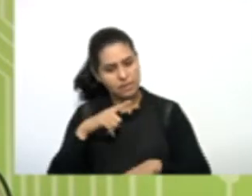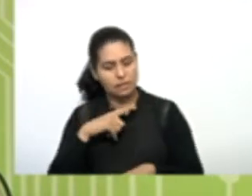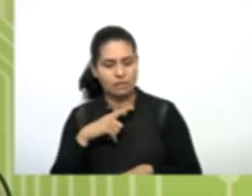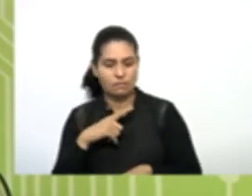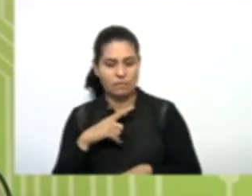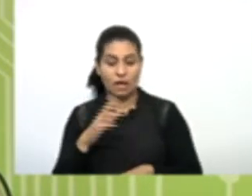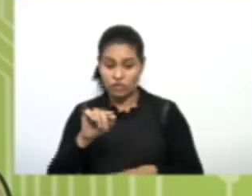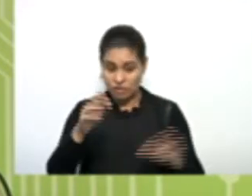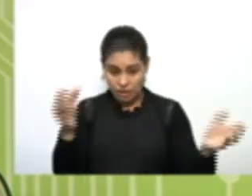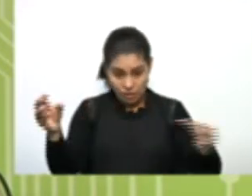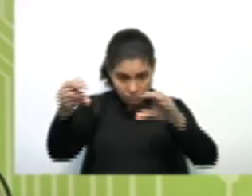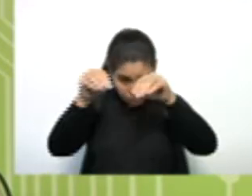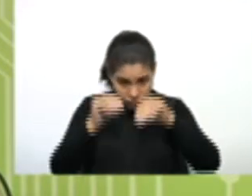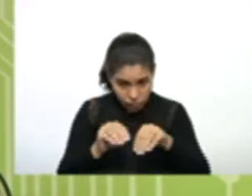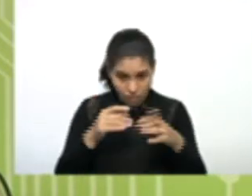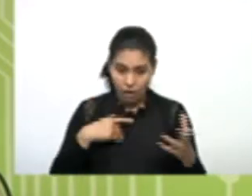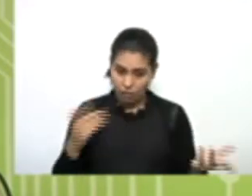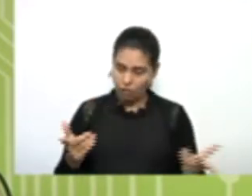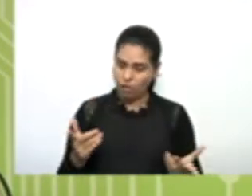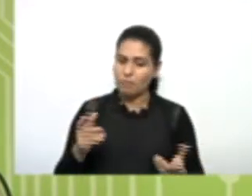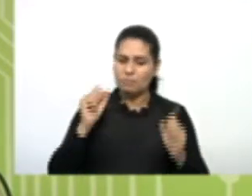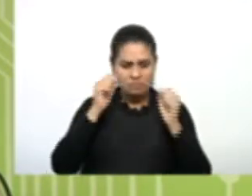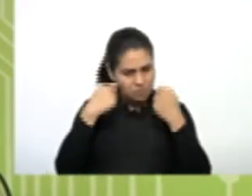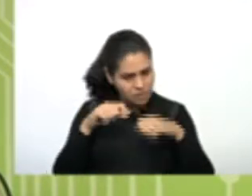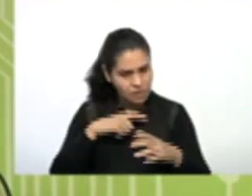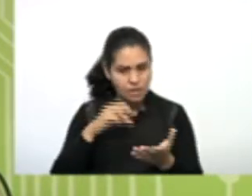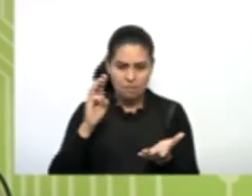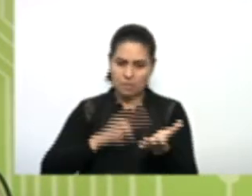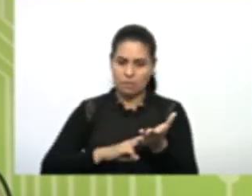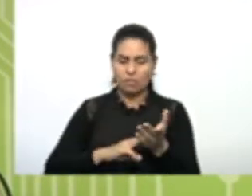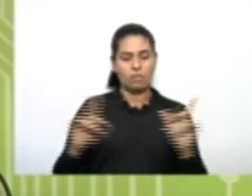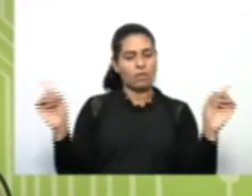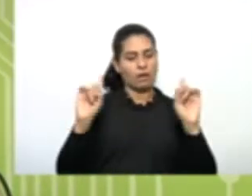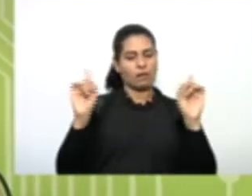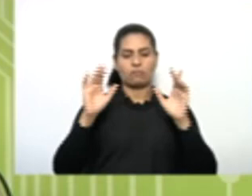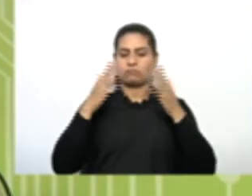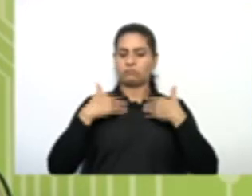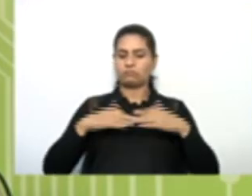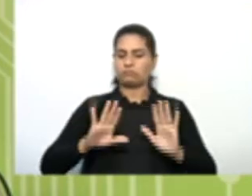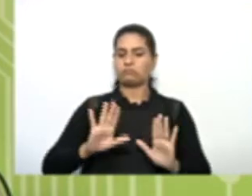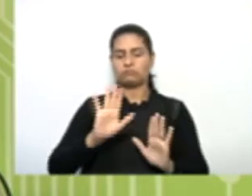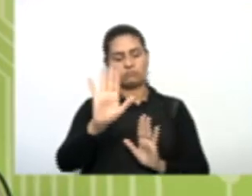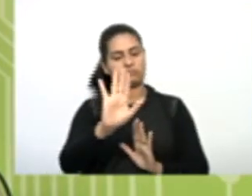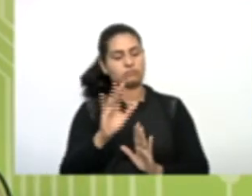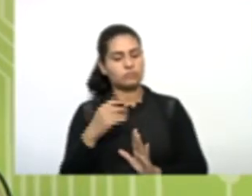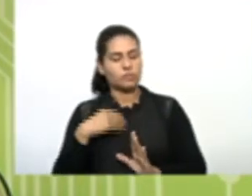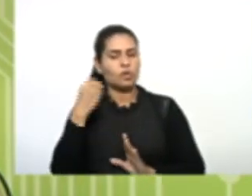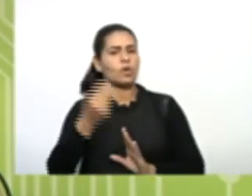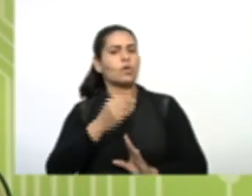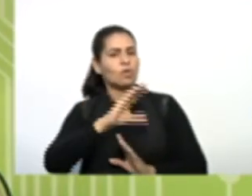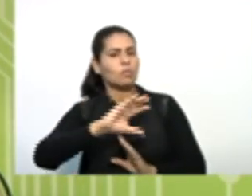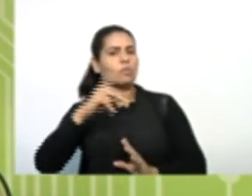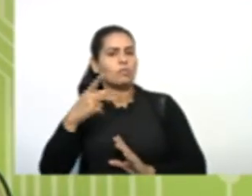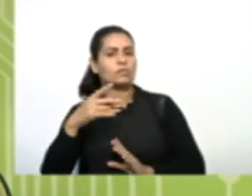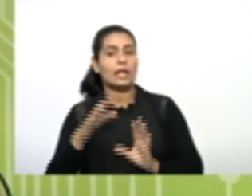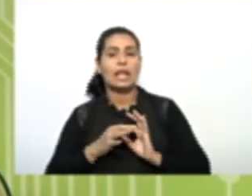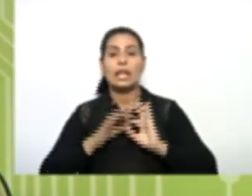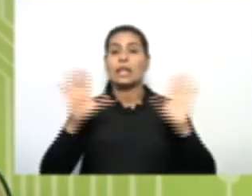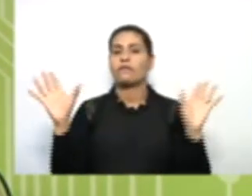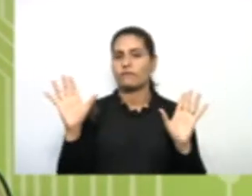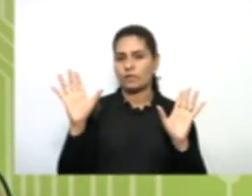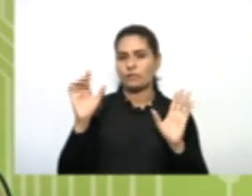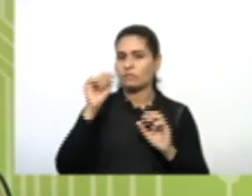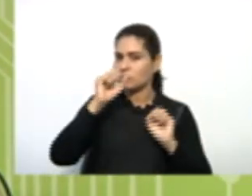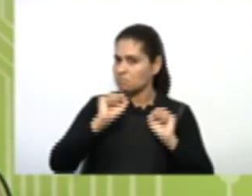Você que mudou para cá, agora você é obrigado. Não é assim que a gente funciona, não é assim. Como funciona a cooperativa? Ela é de livre